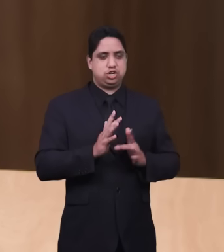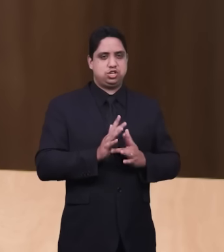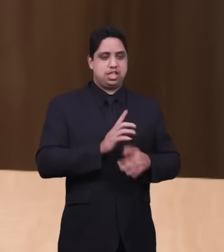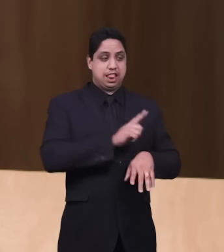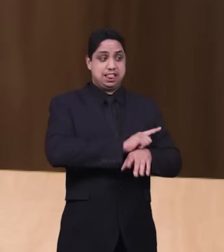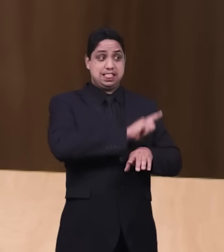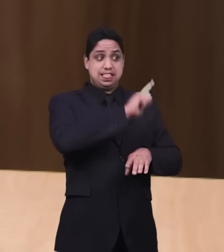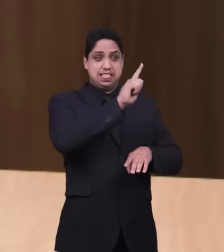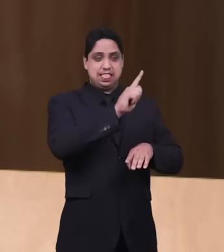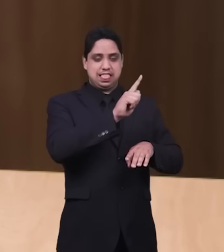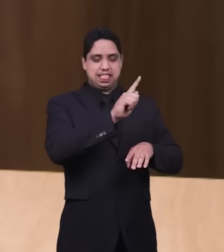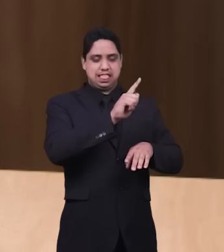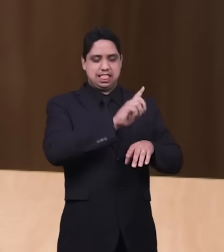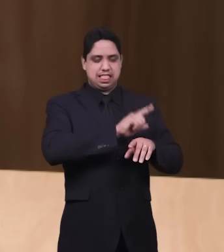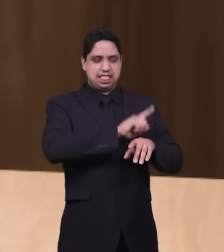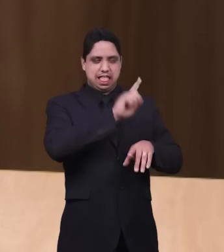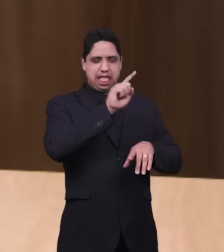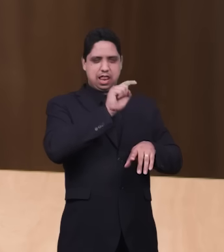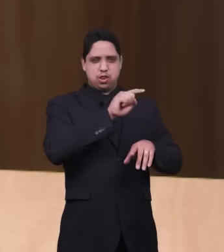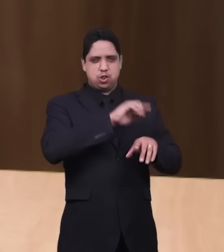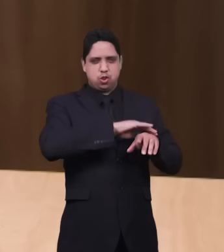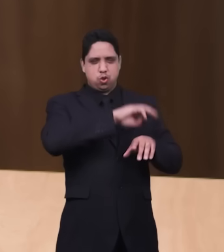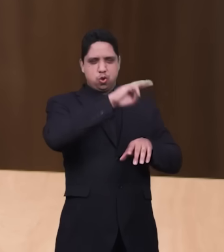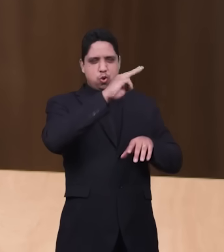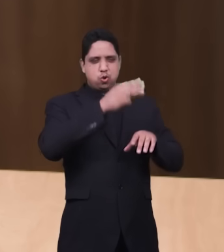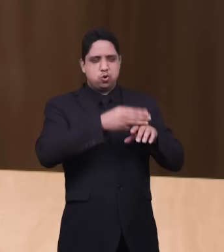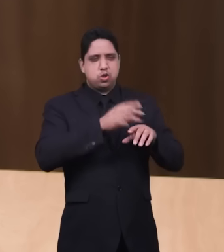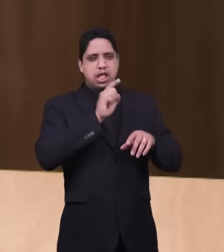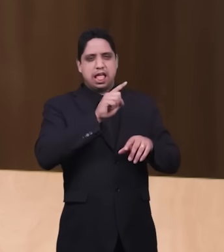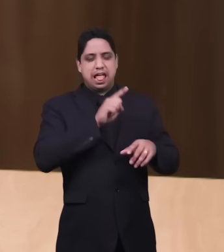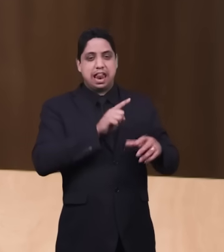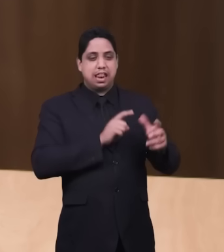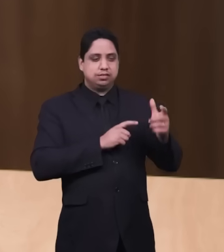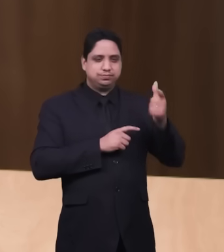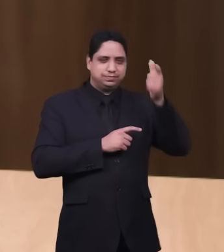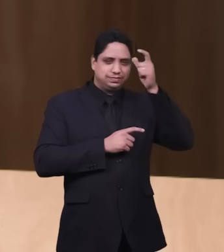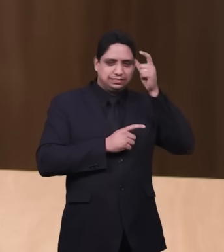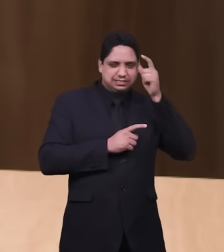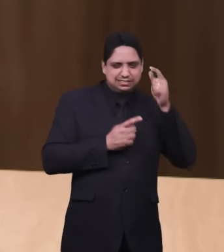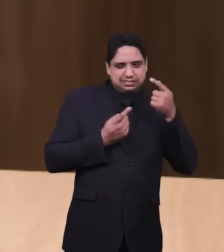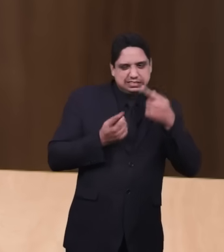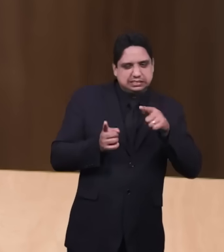então, como é que o adversário, como é que Jesus, Filho de Deus, permite